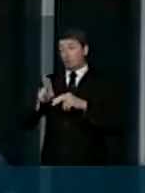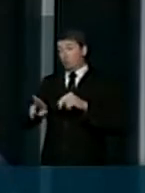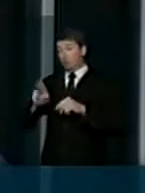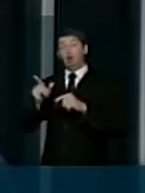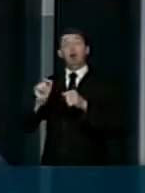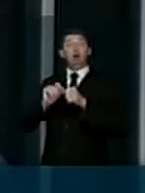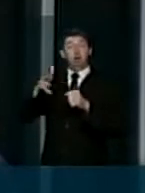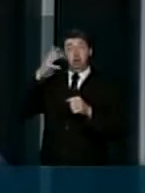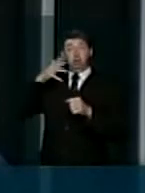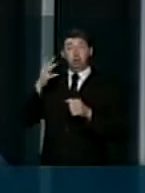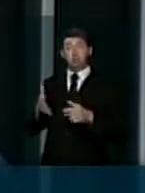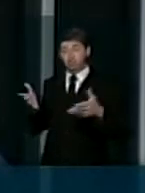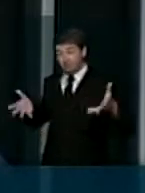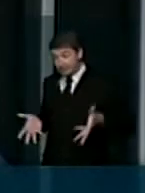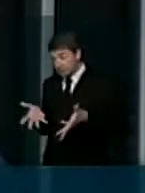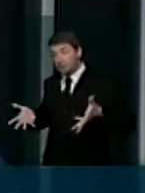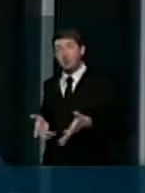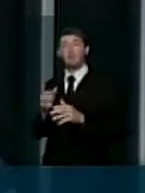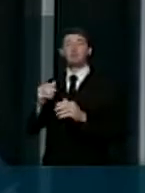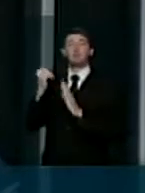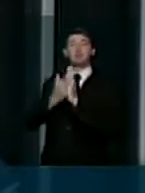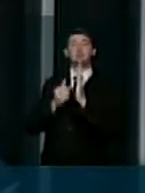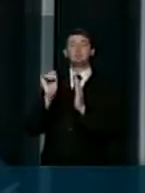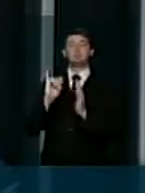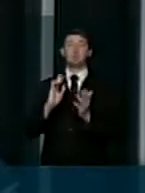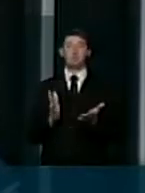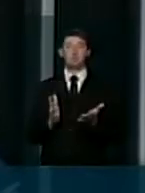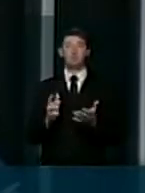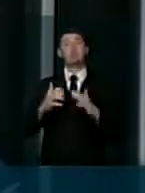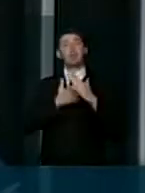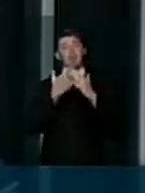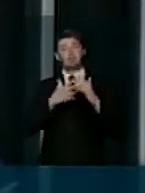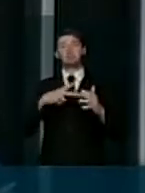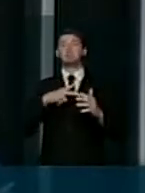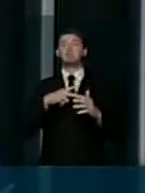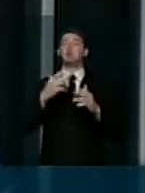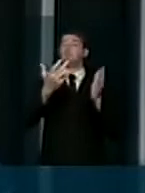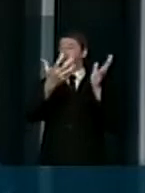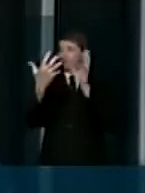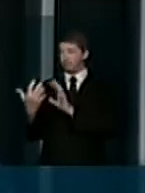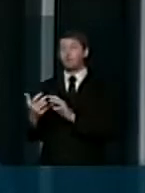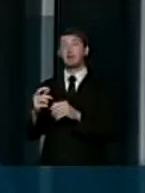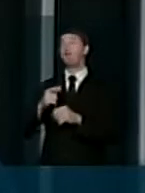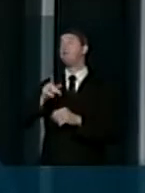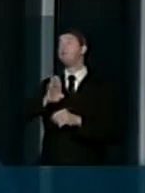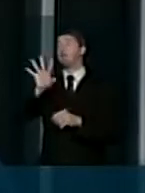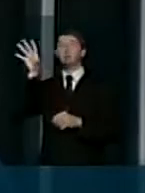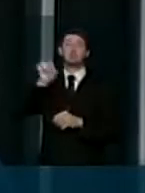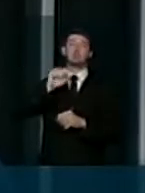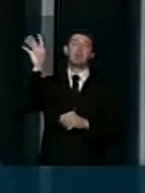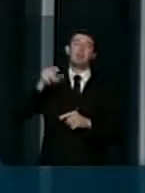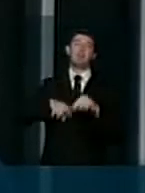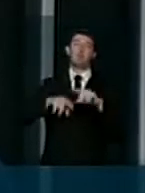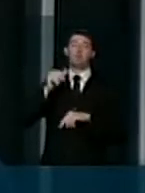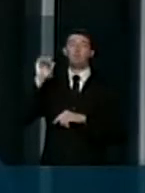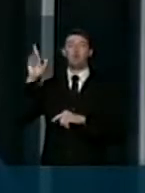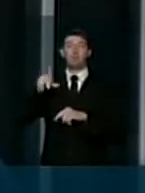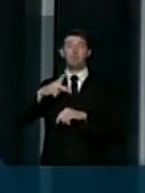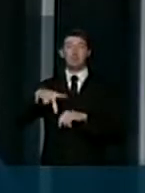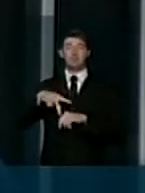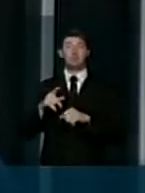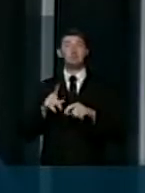promoveu uma política de incentivos fiscais para que as empresas importassem por Santa Catarina, porque Santa Catarina era